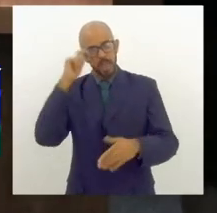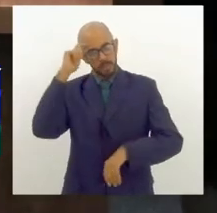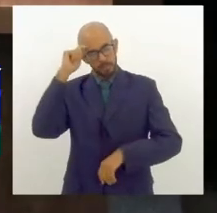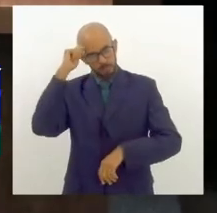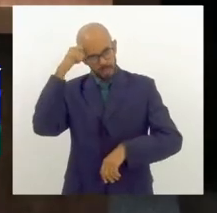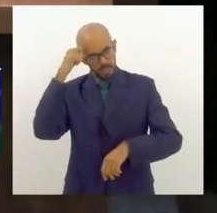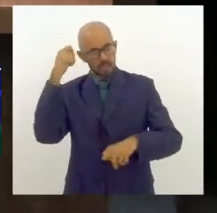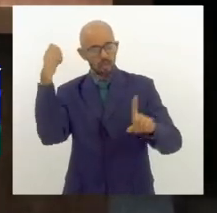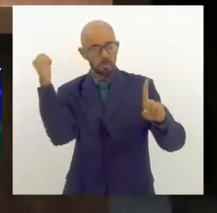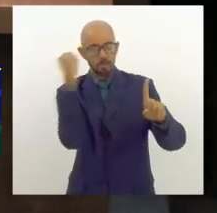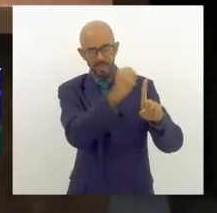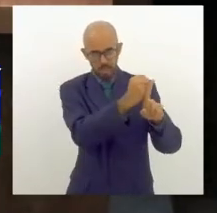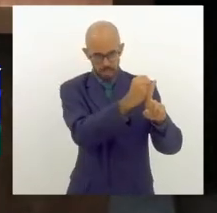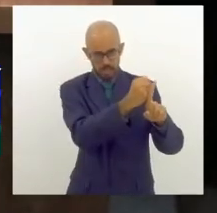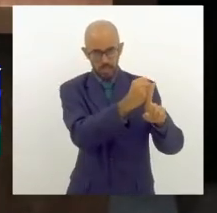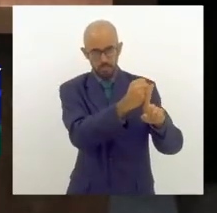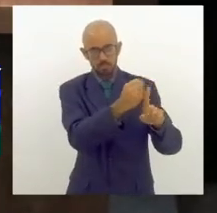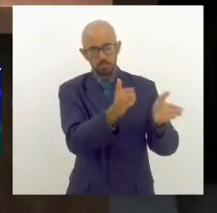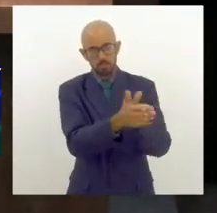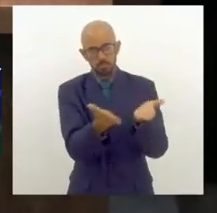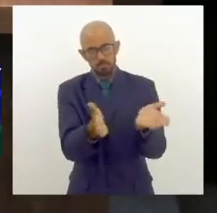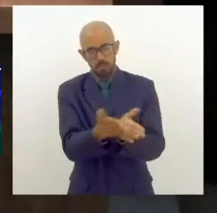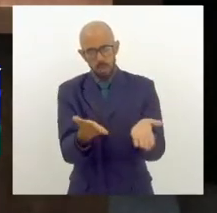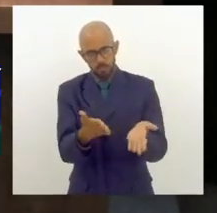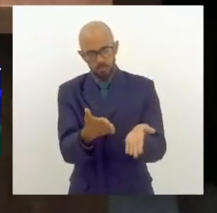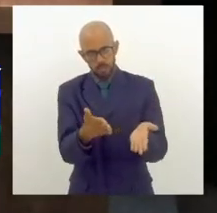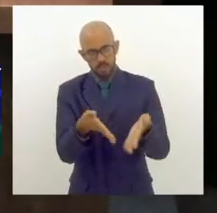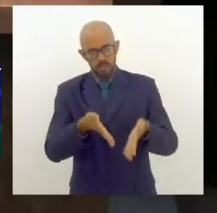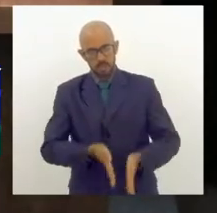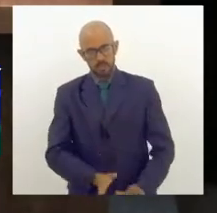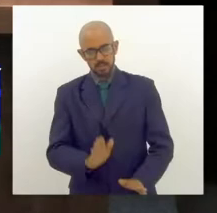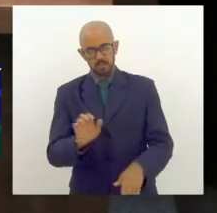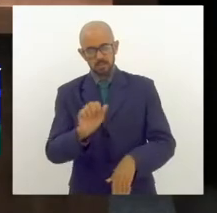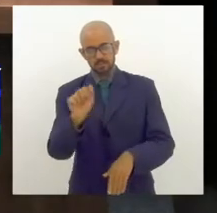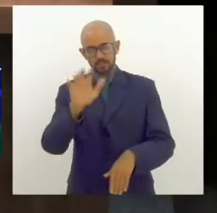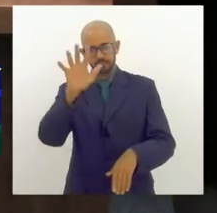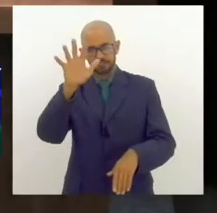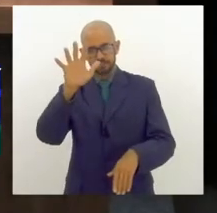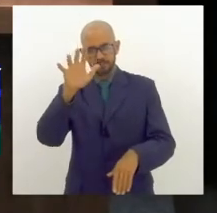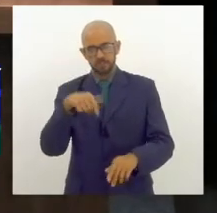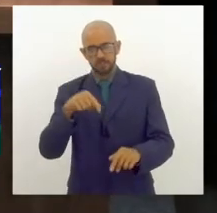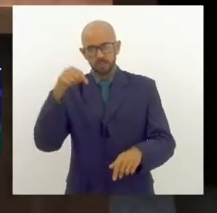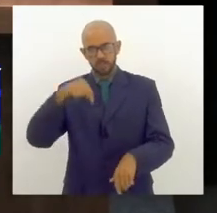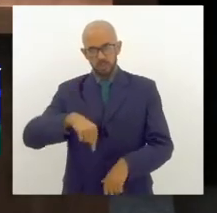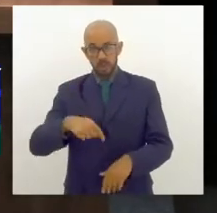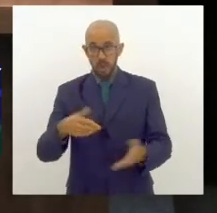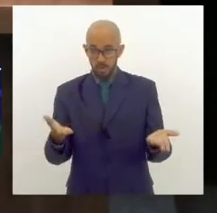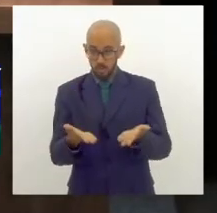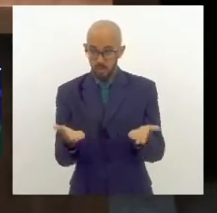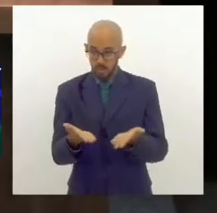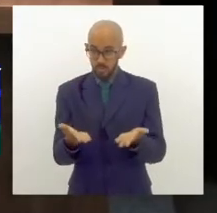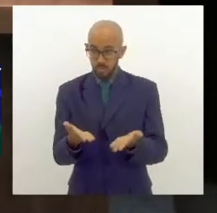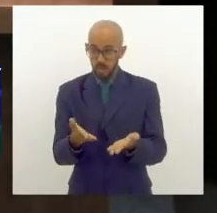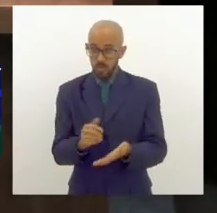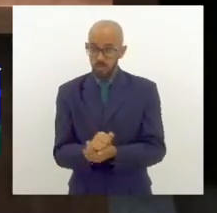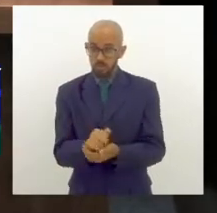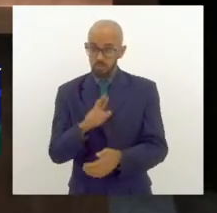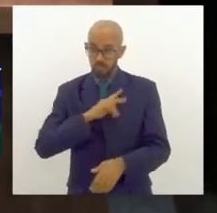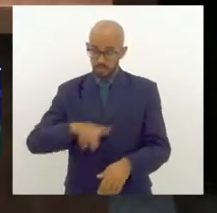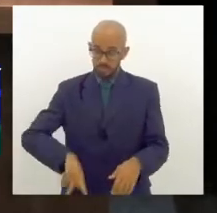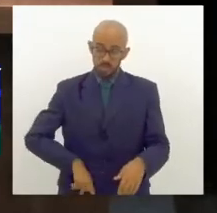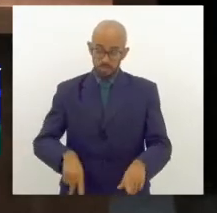preta, pobre, vinda da favela e periferia, que esse governo, que esse não só presidente da República,